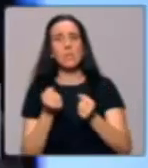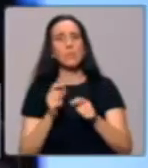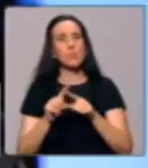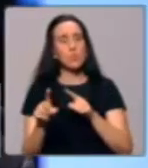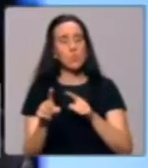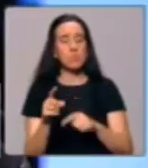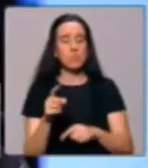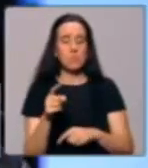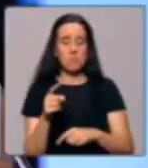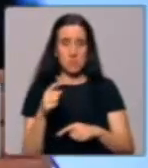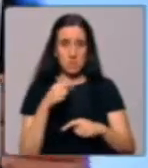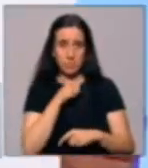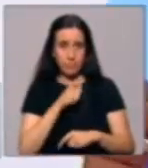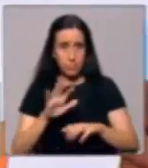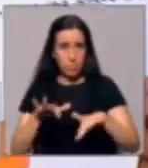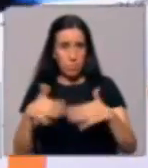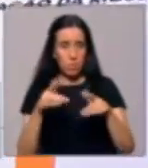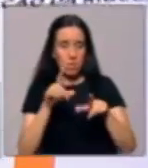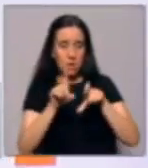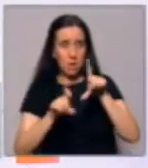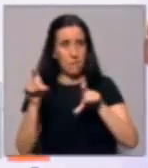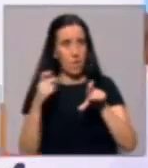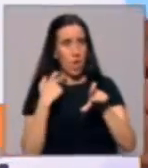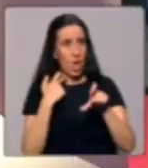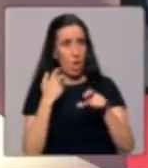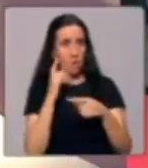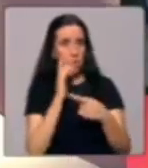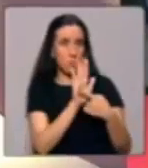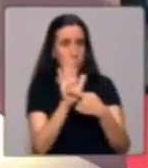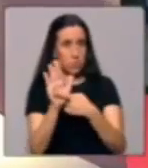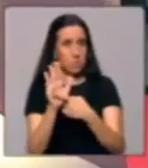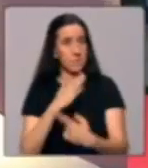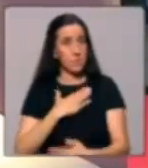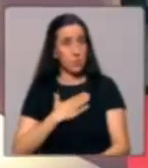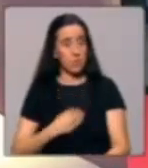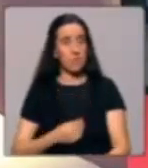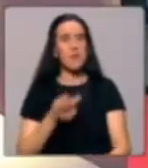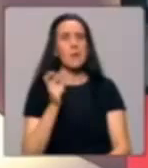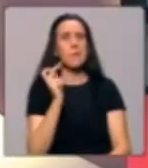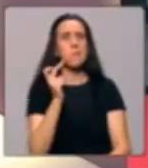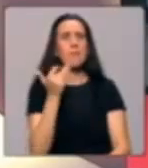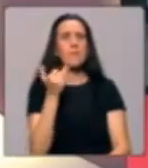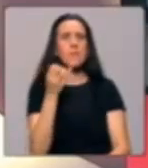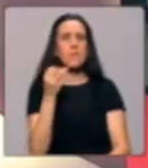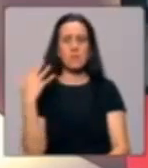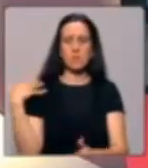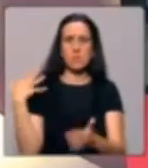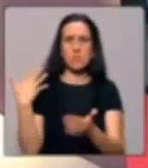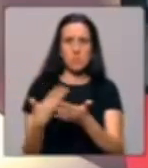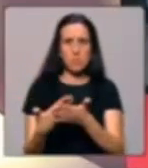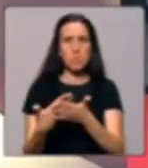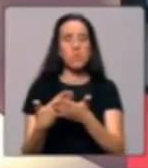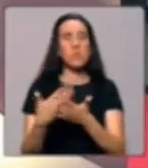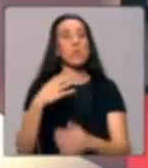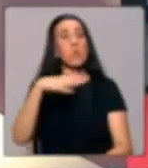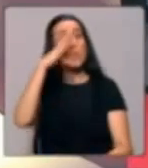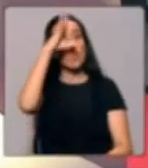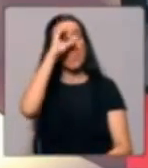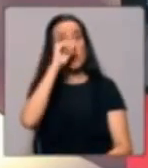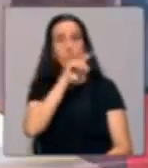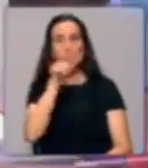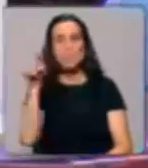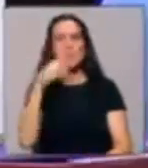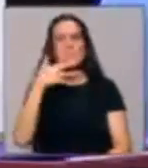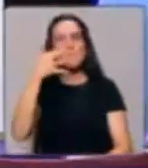lhe mostrar este pequeno gráfico. Nos últimos 20 anos, todos os governos